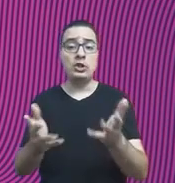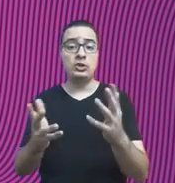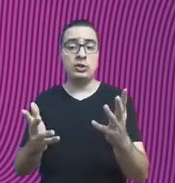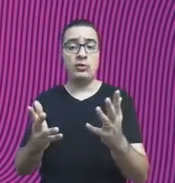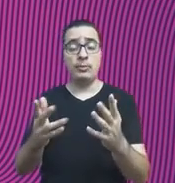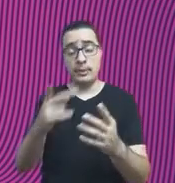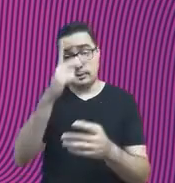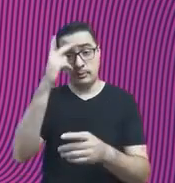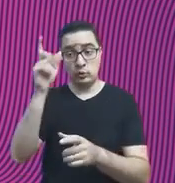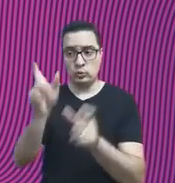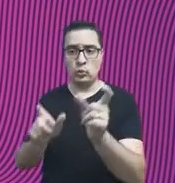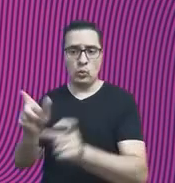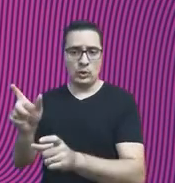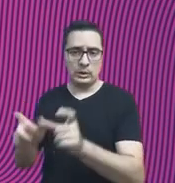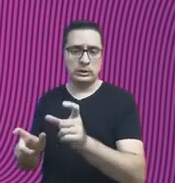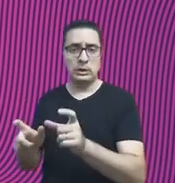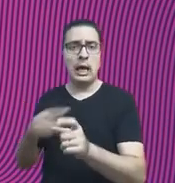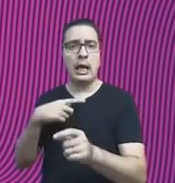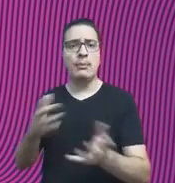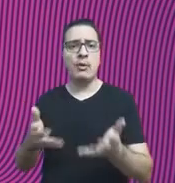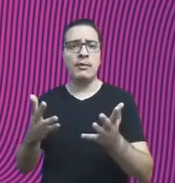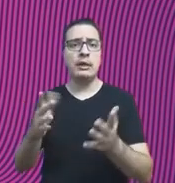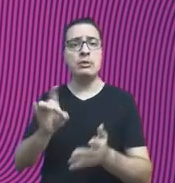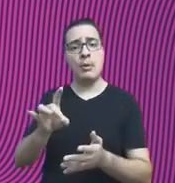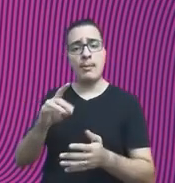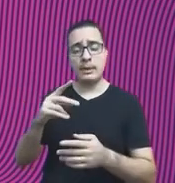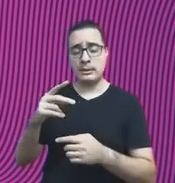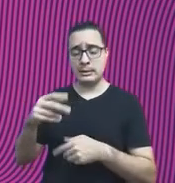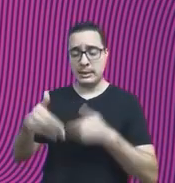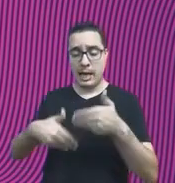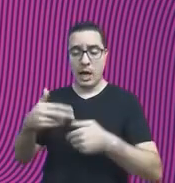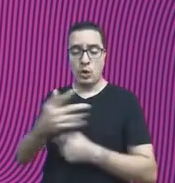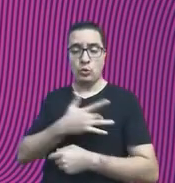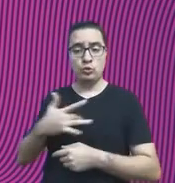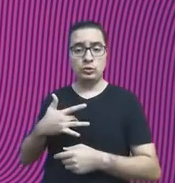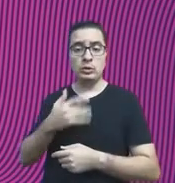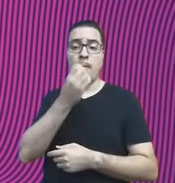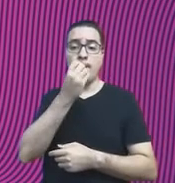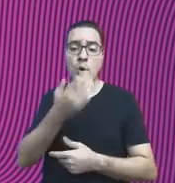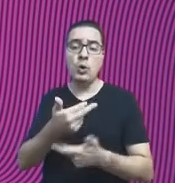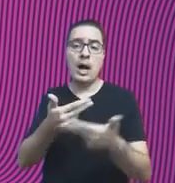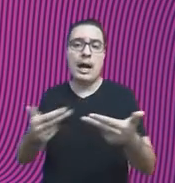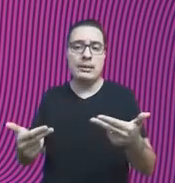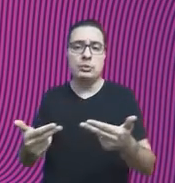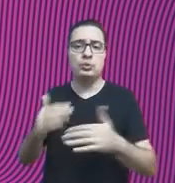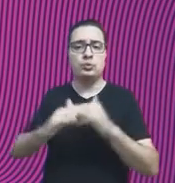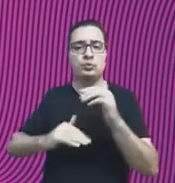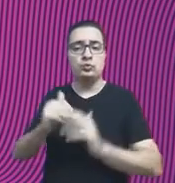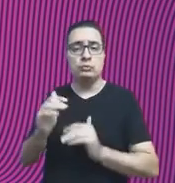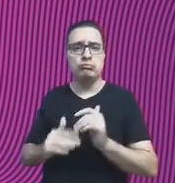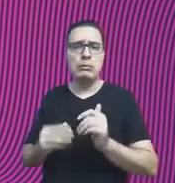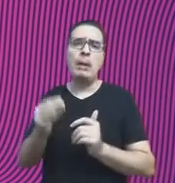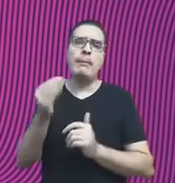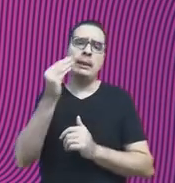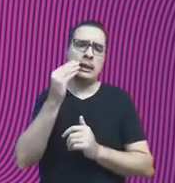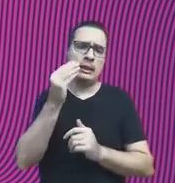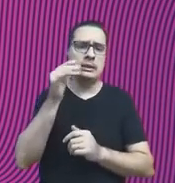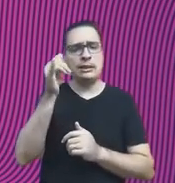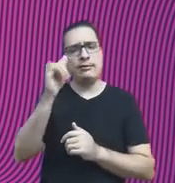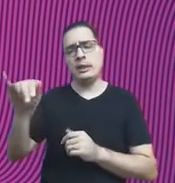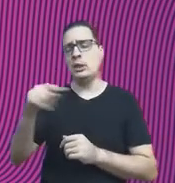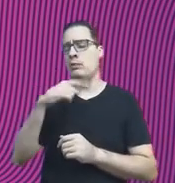as pessoas, promoverem sua própria saúde através de bons hábitos. E ele falou que isso é uma tendência inevitável que vai acontecer no